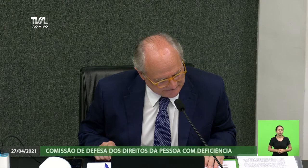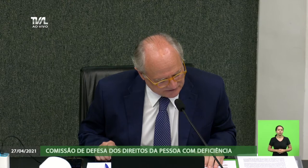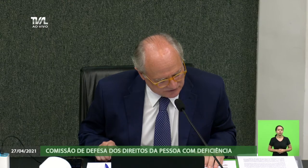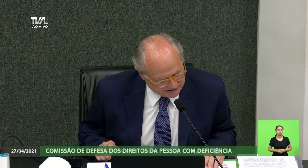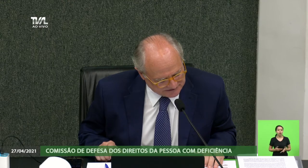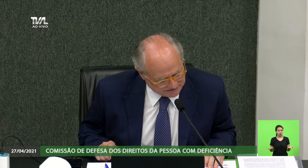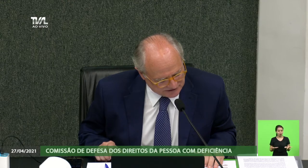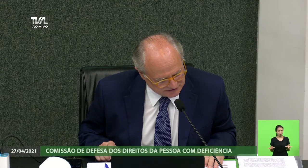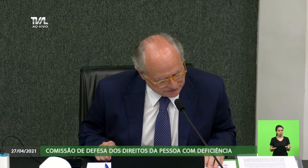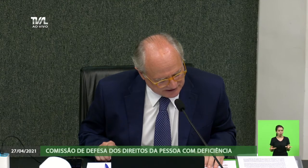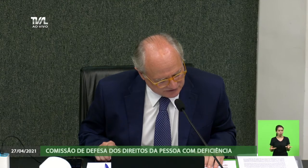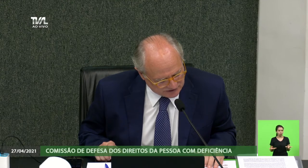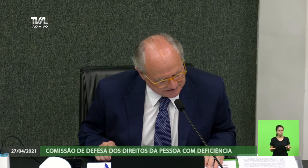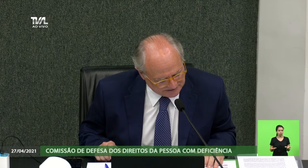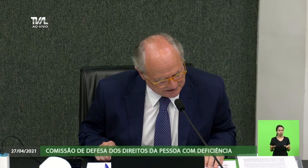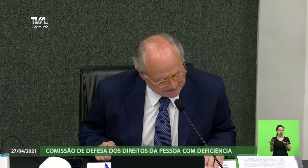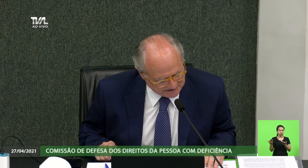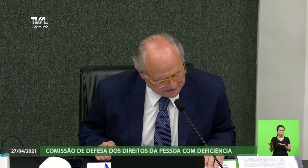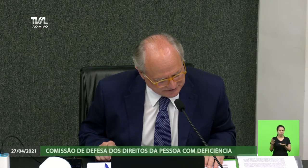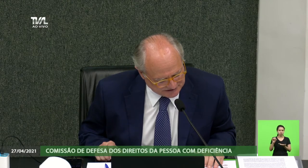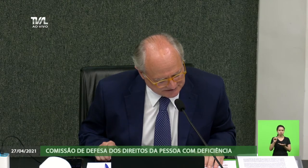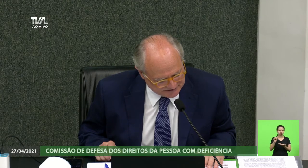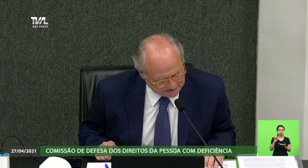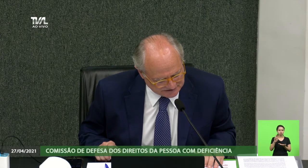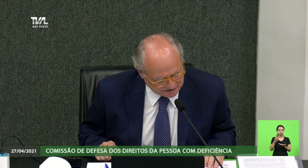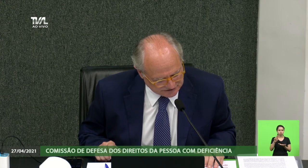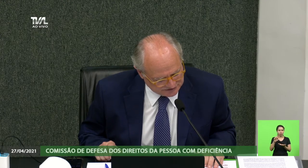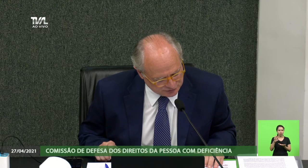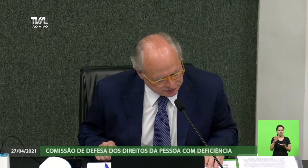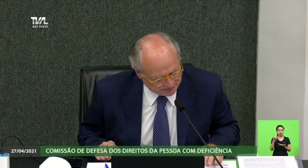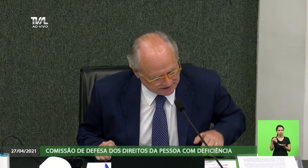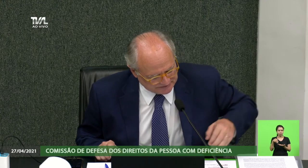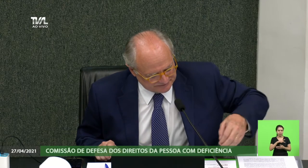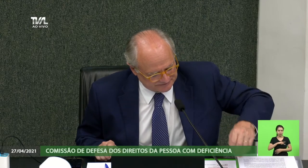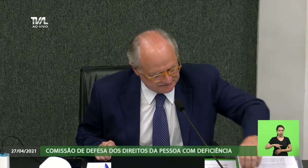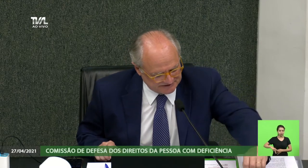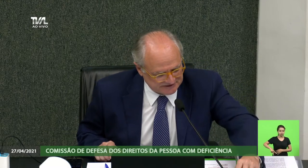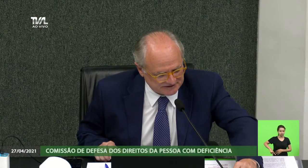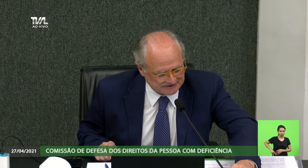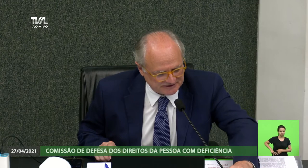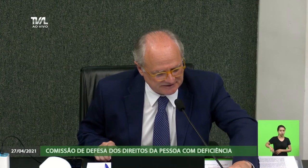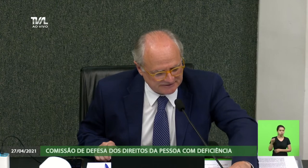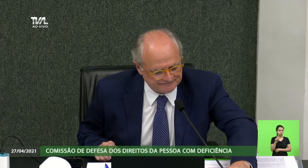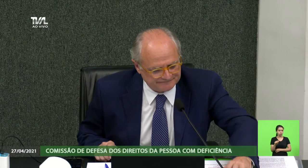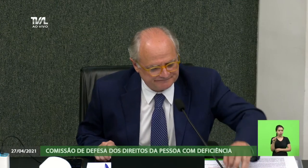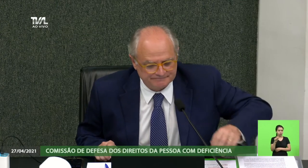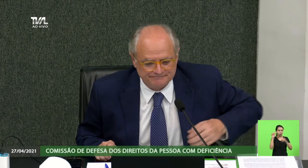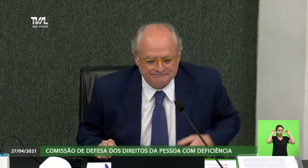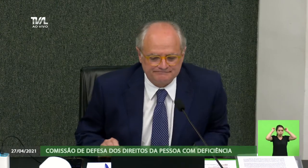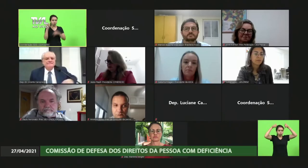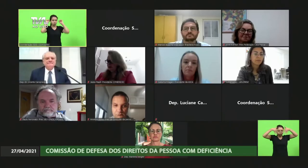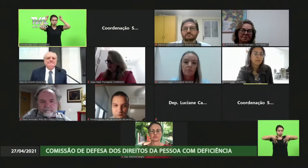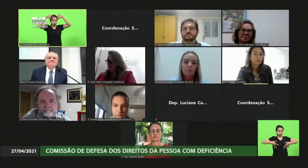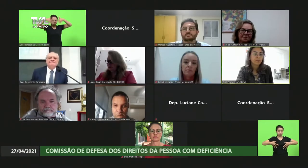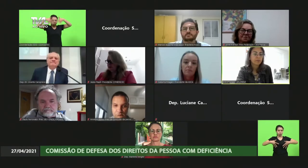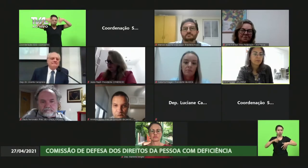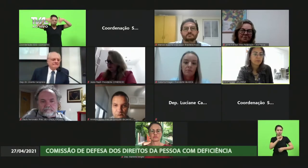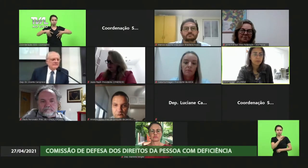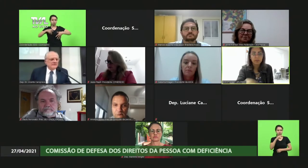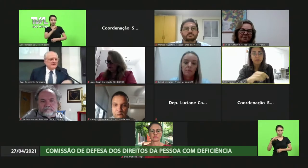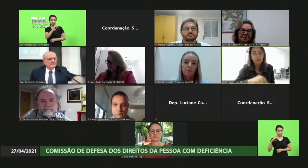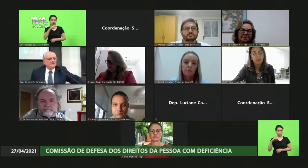Passaria a palavra agora à senhora Suelen Costa, presidente da Associação de Esclerose Múltipla de Santa Catarina.